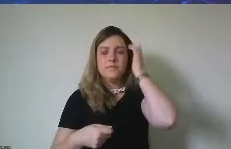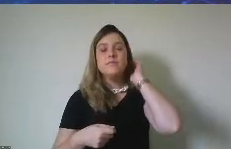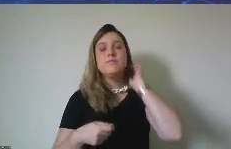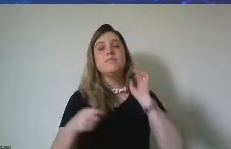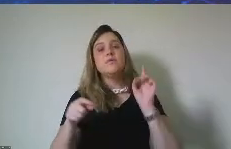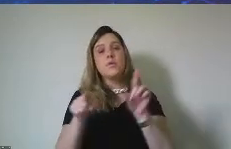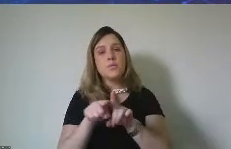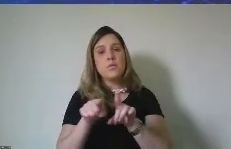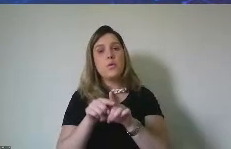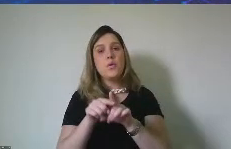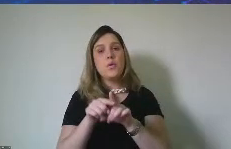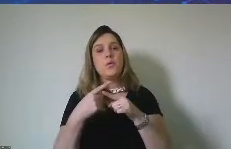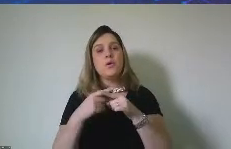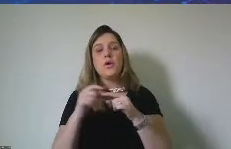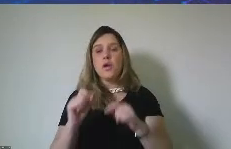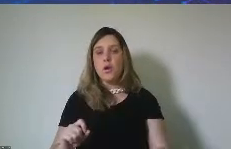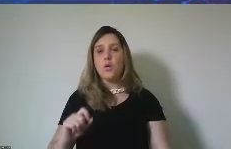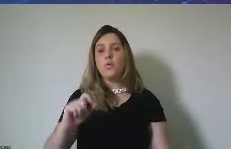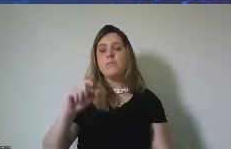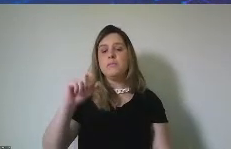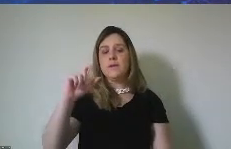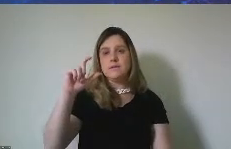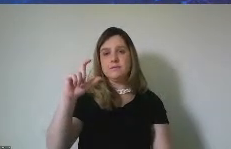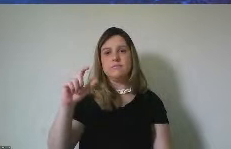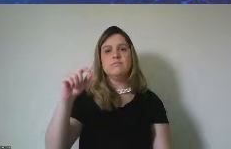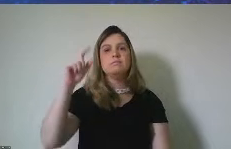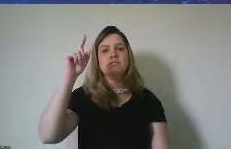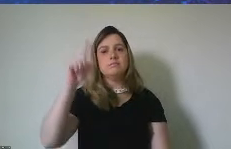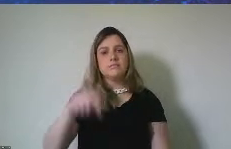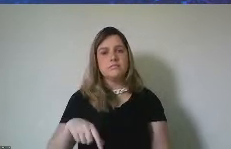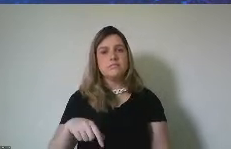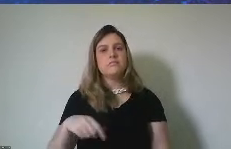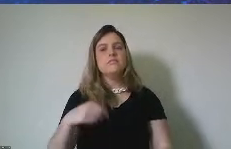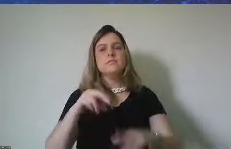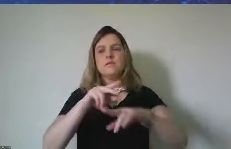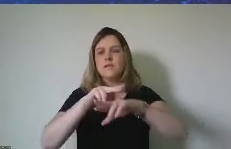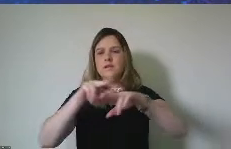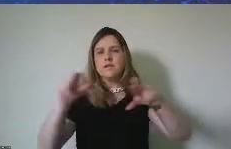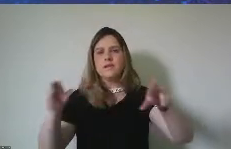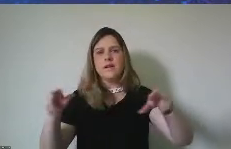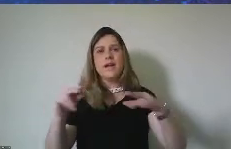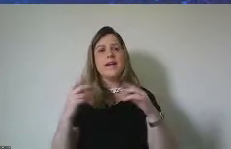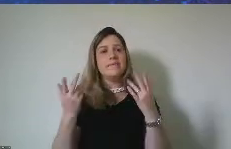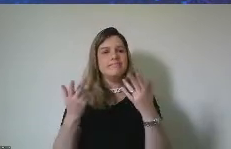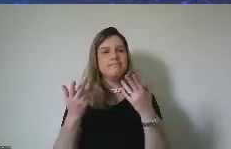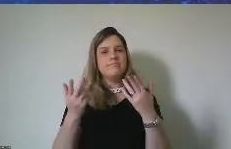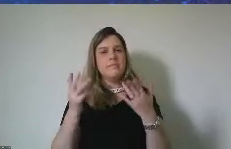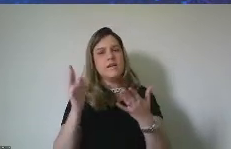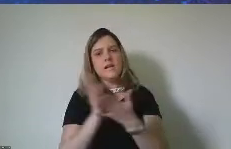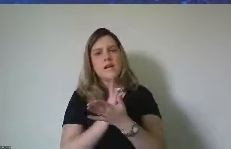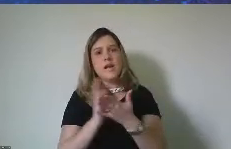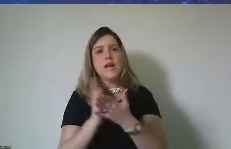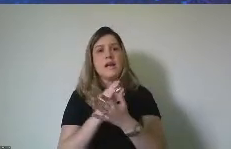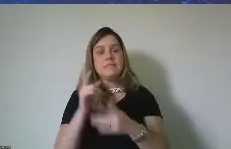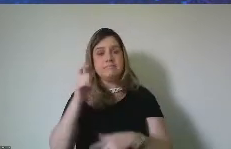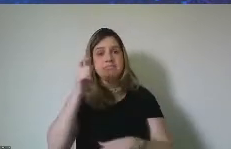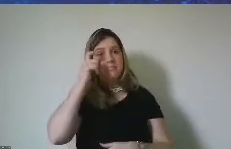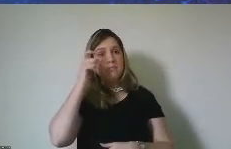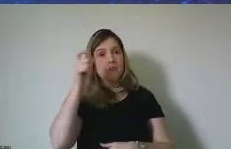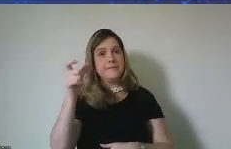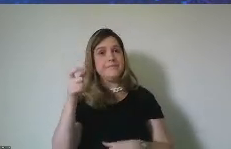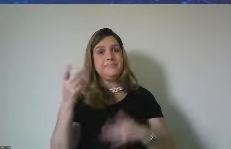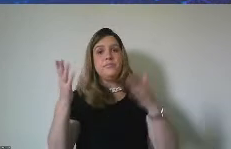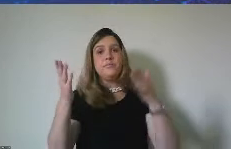o aumento da eletrificação é atendido por geração a carvão sendo resultado bem interessante na medida que a